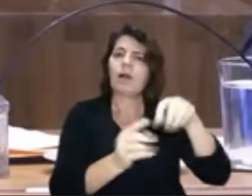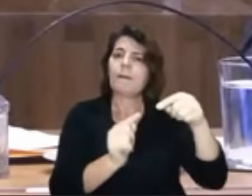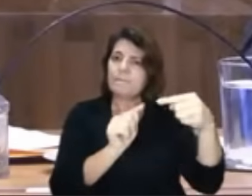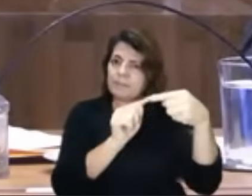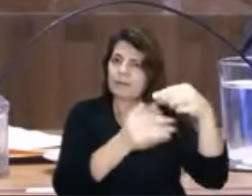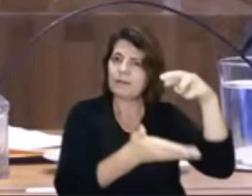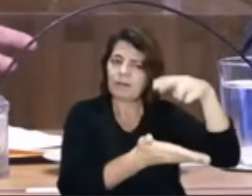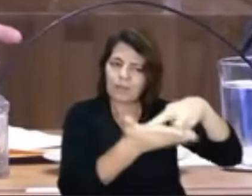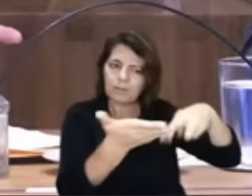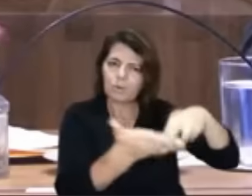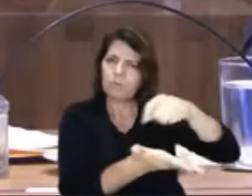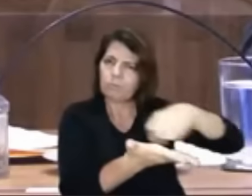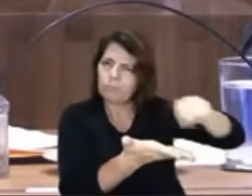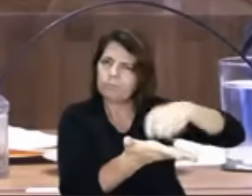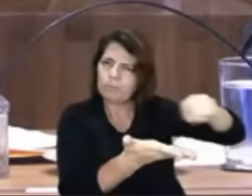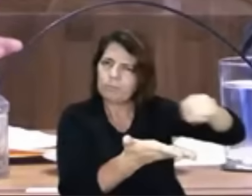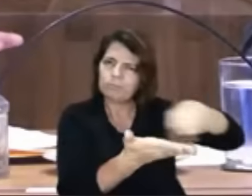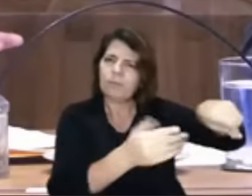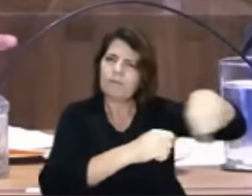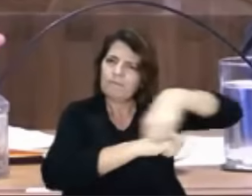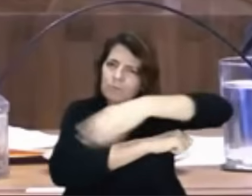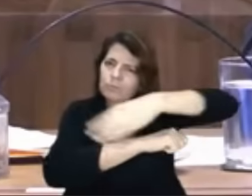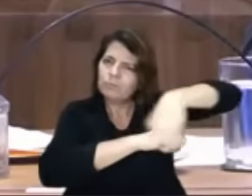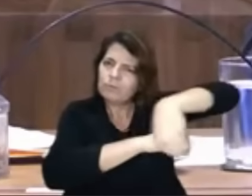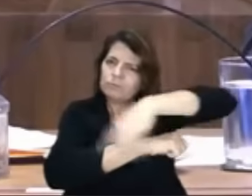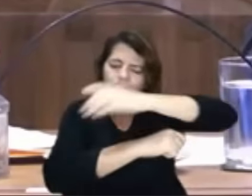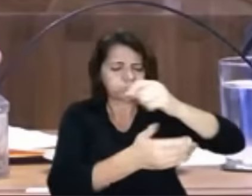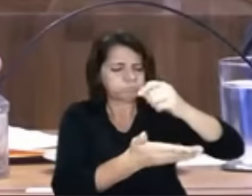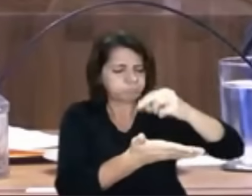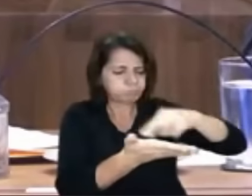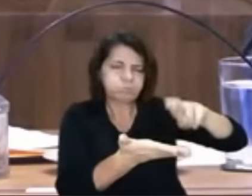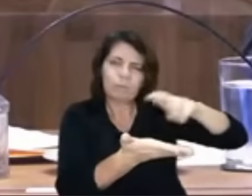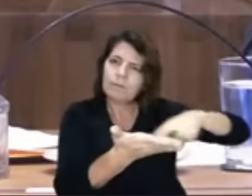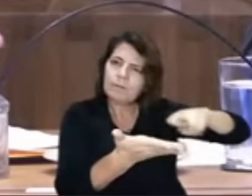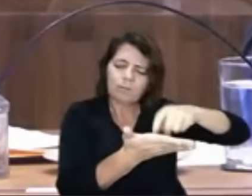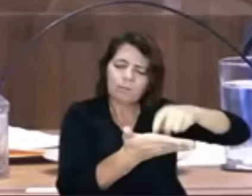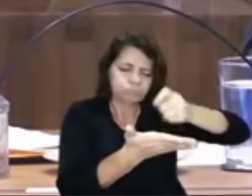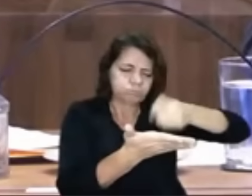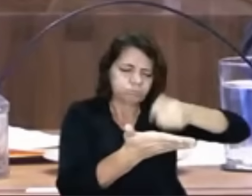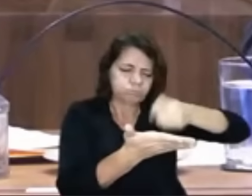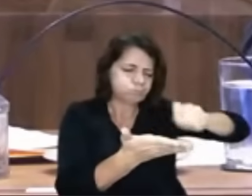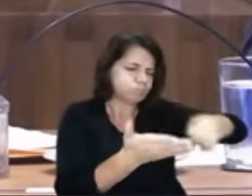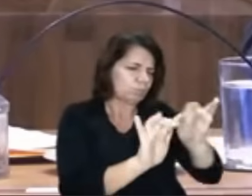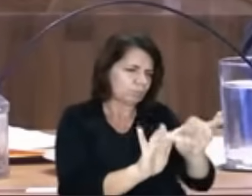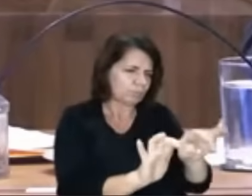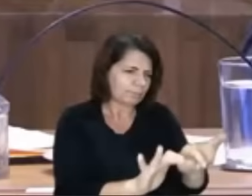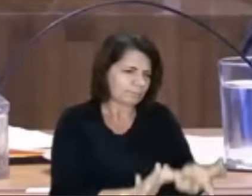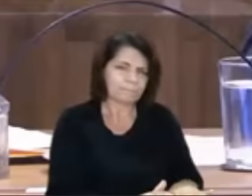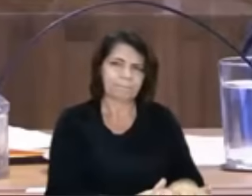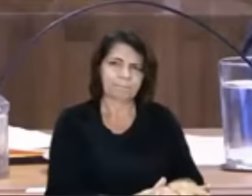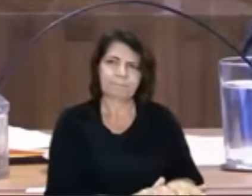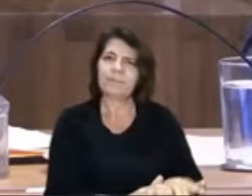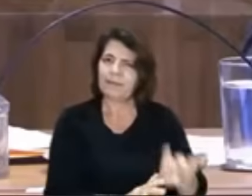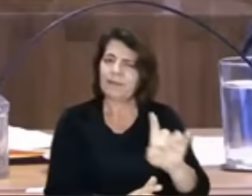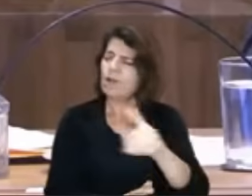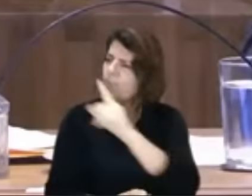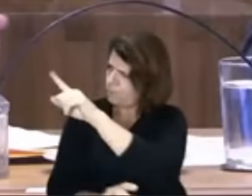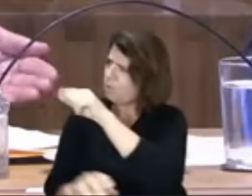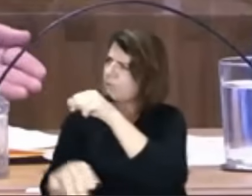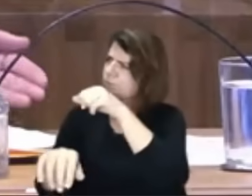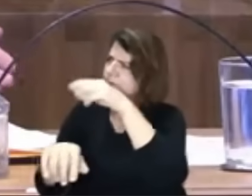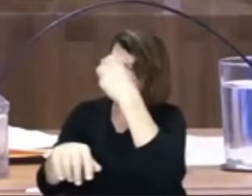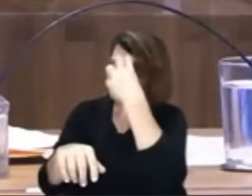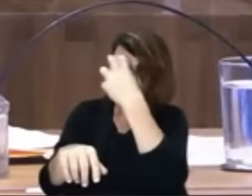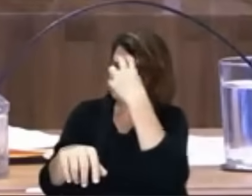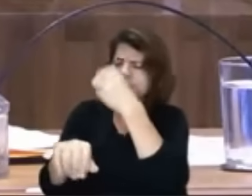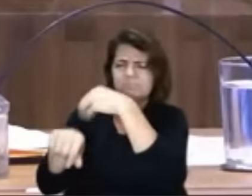E aí tem um fluxo de inteligência que teria que senhor pedir para alguém especializado na área de inteligência para lhe explicar né porque tem todo um processamento para